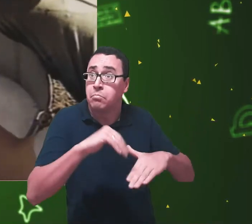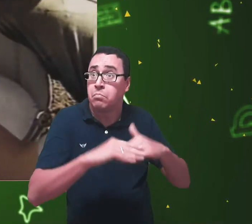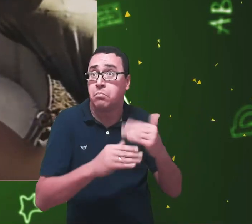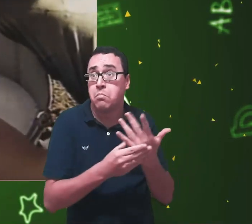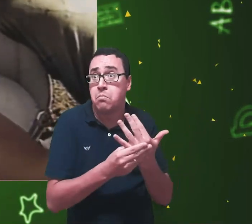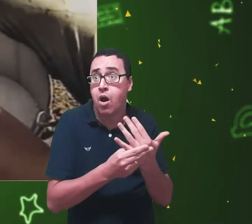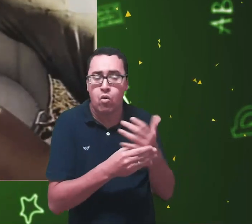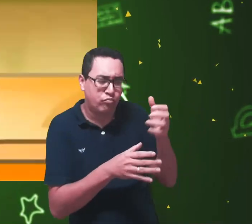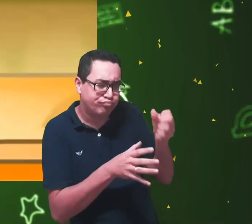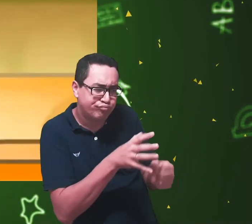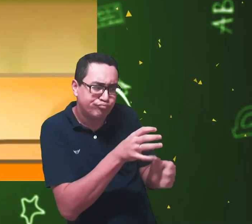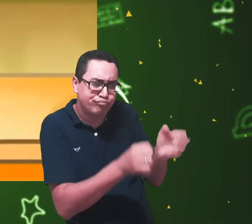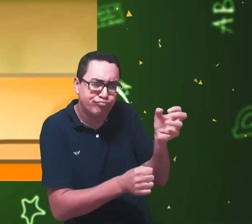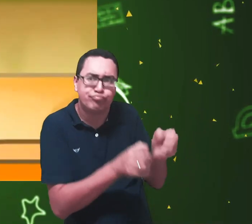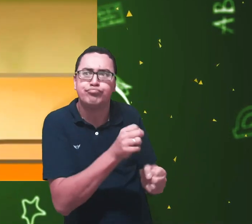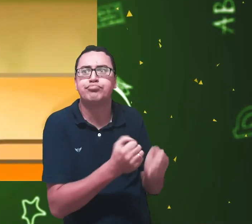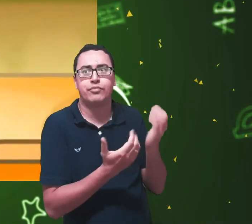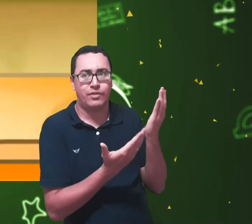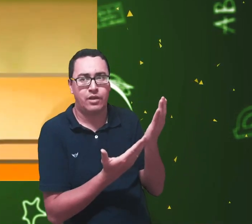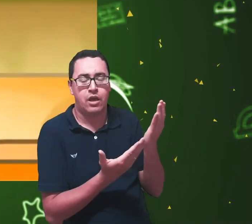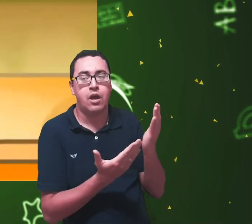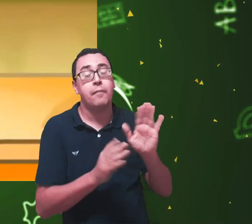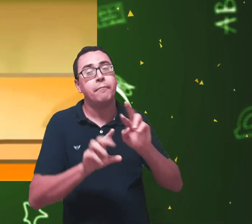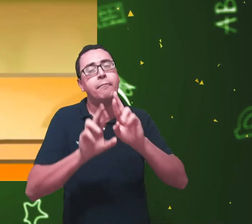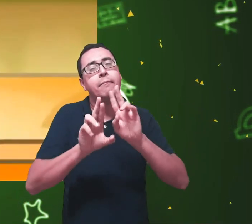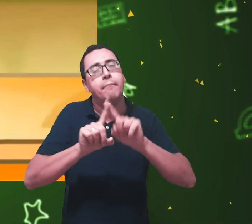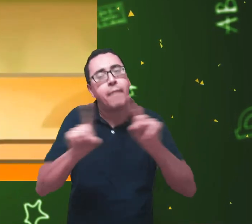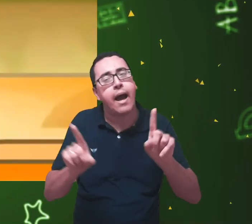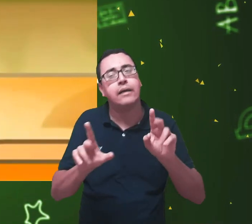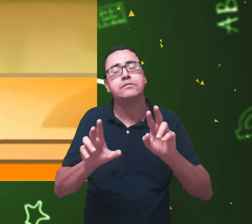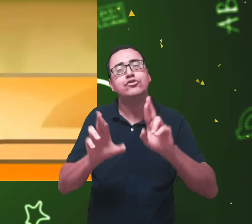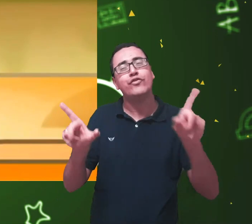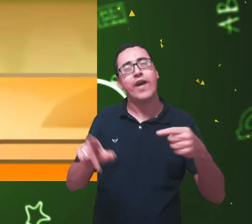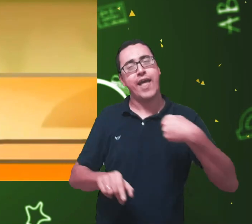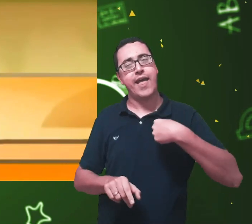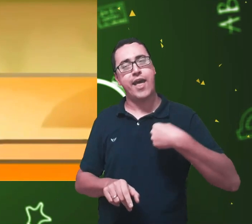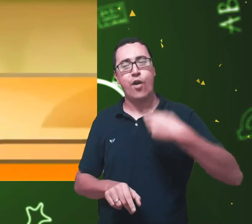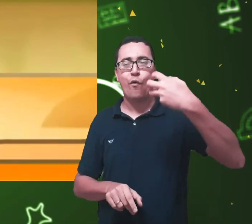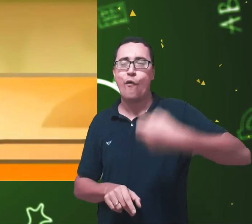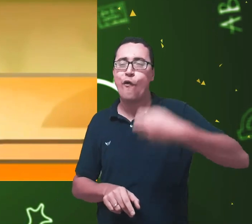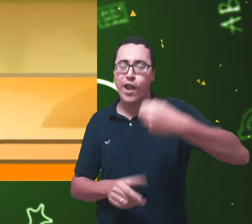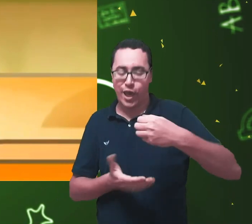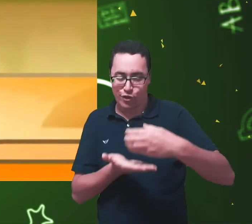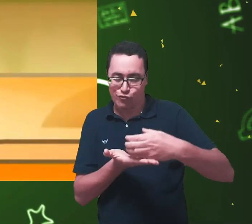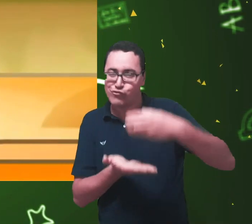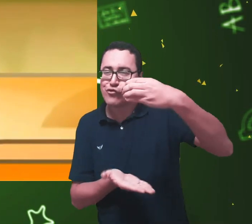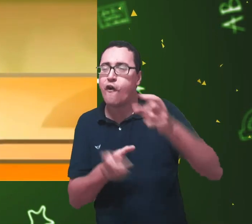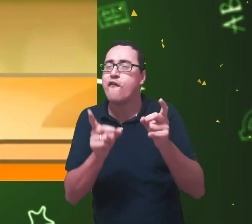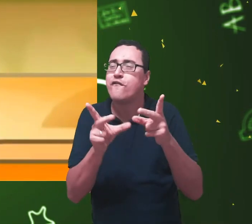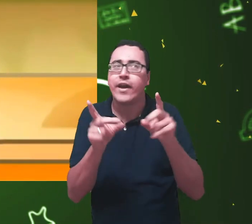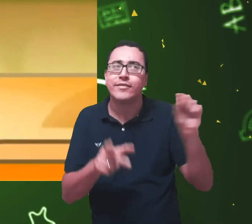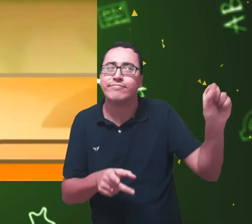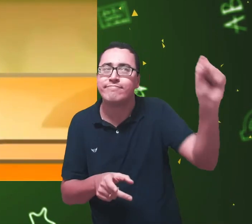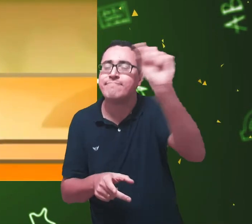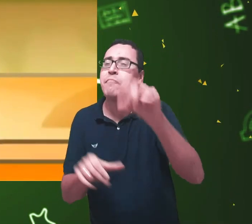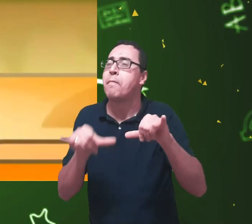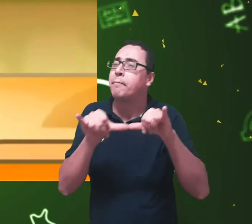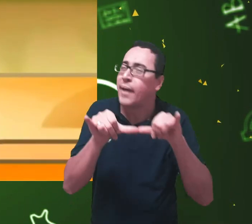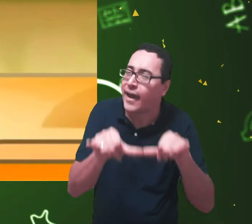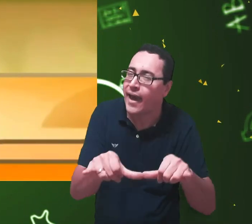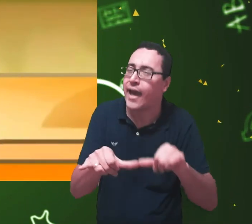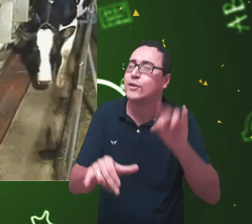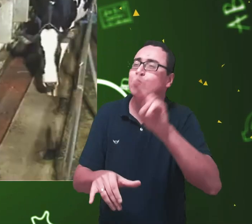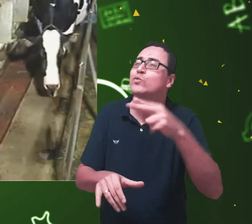ordenha manual. Mas o leite industrial, como eu, que é vendido nos supermercados e que está sendo usado na